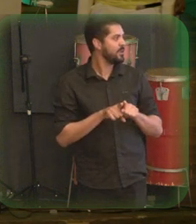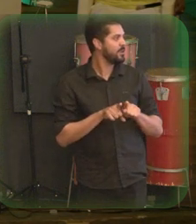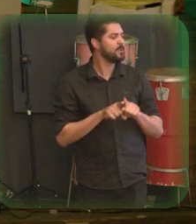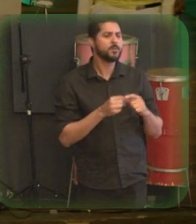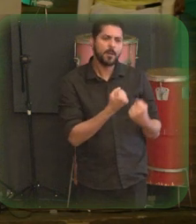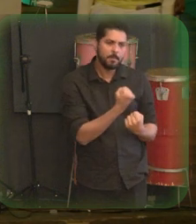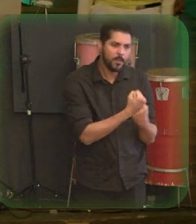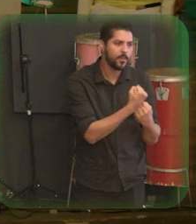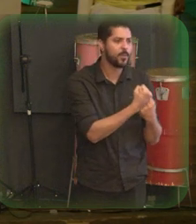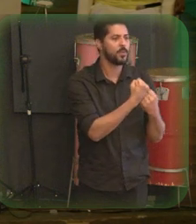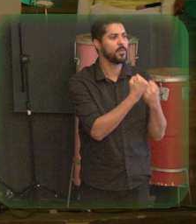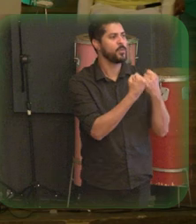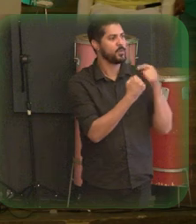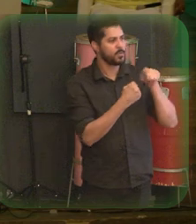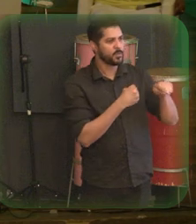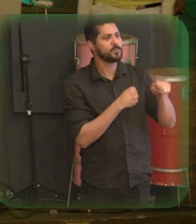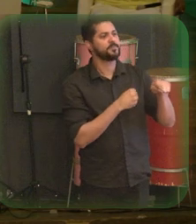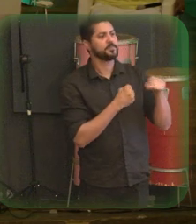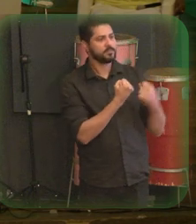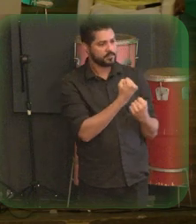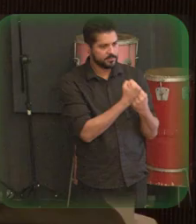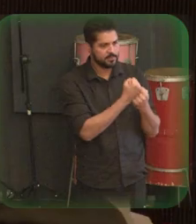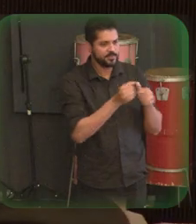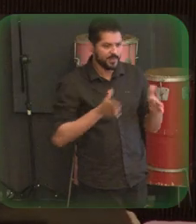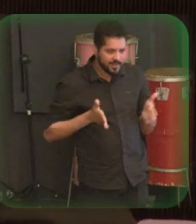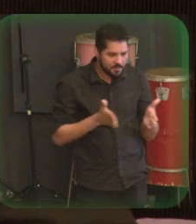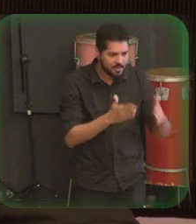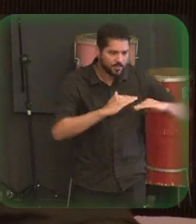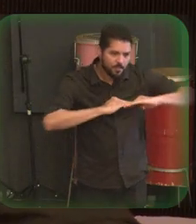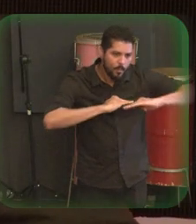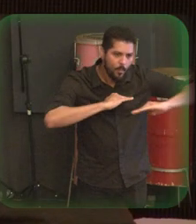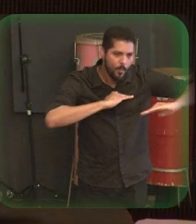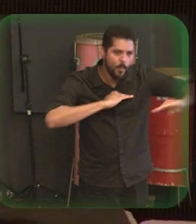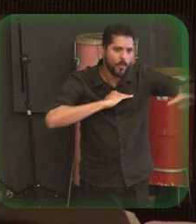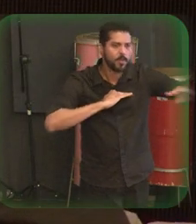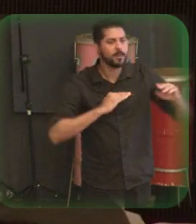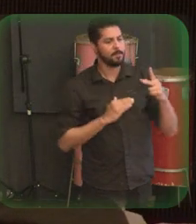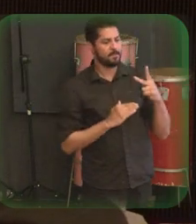dado, governador, na retomada das obras da PE-33. Acho que esse é o